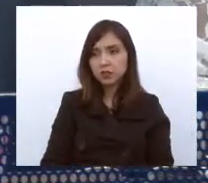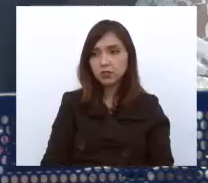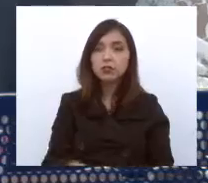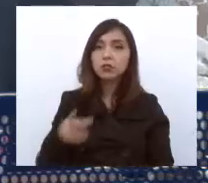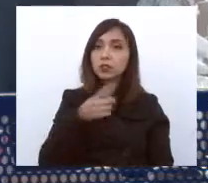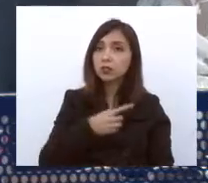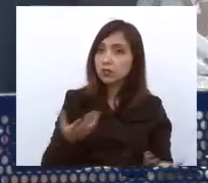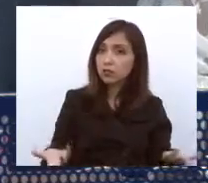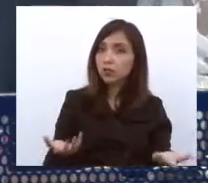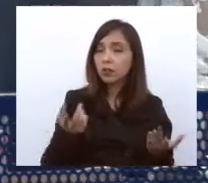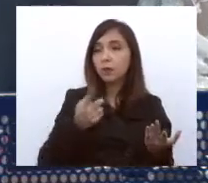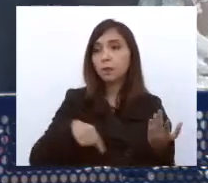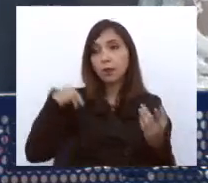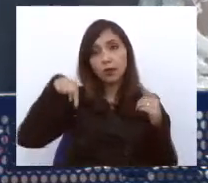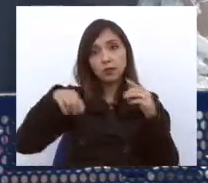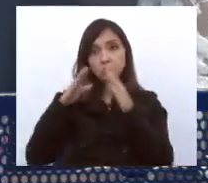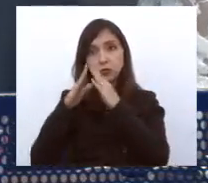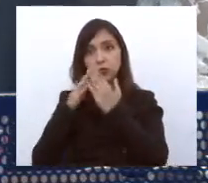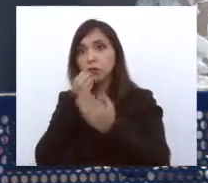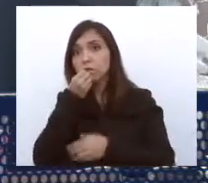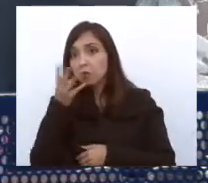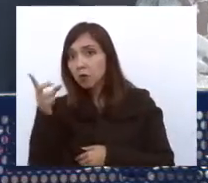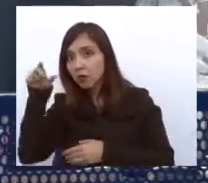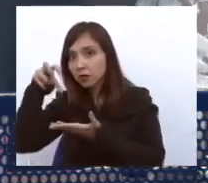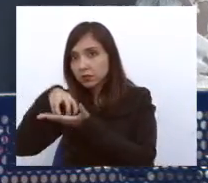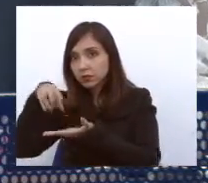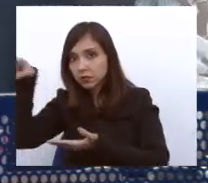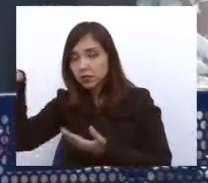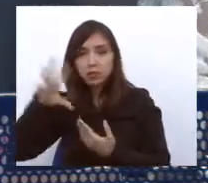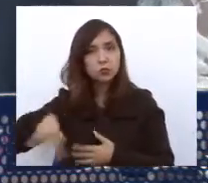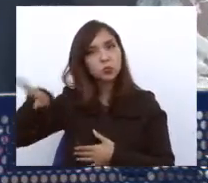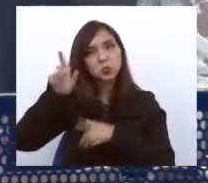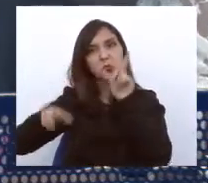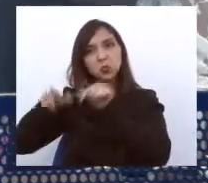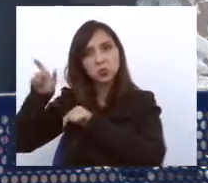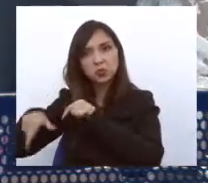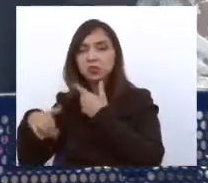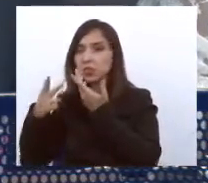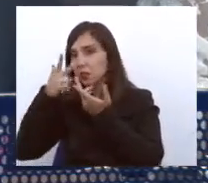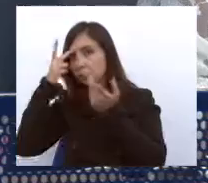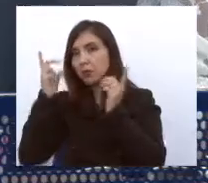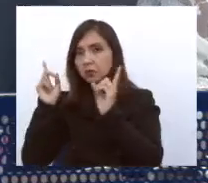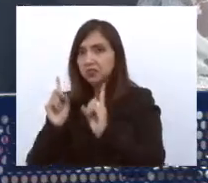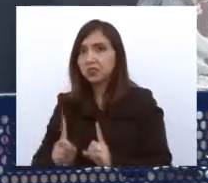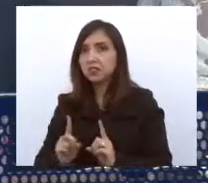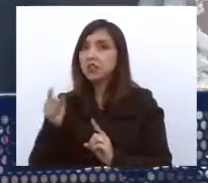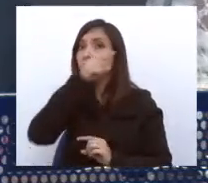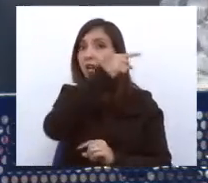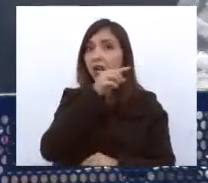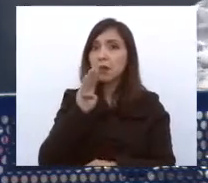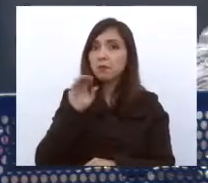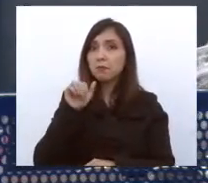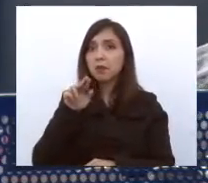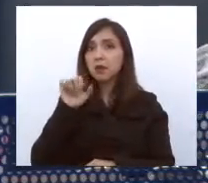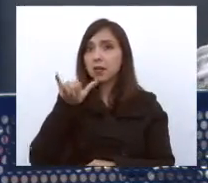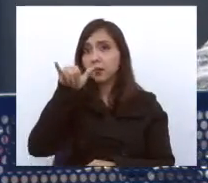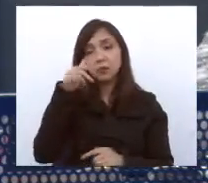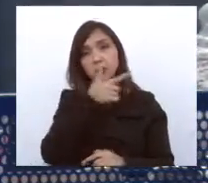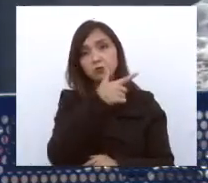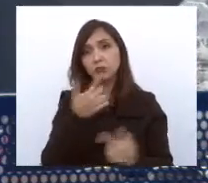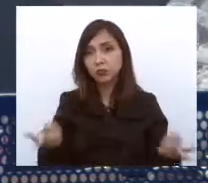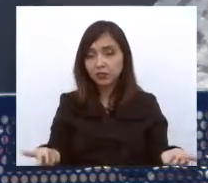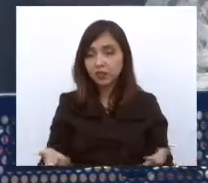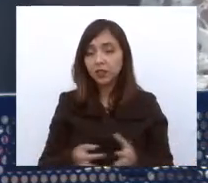não adianta querer dar aqui uma escola boa aqui no centro, para todo cidadão junto com a pessoa com deficiência, e lá no Bambi viver sacaneado daquele